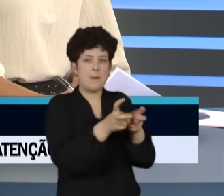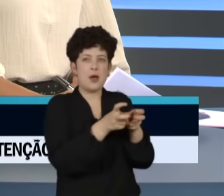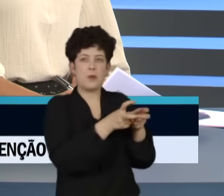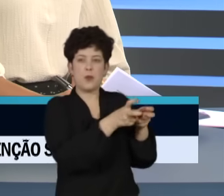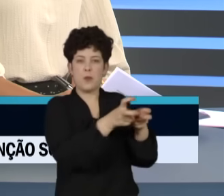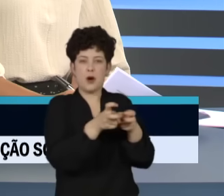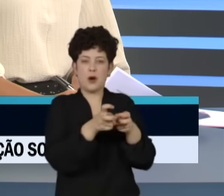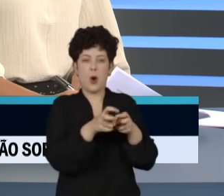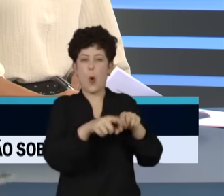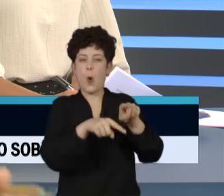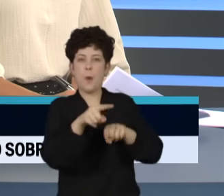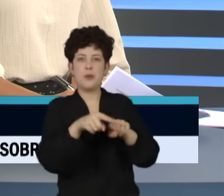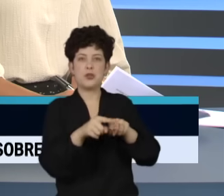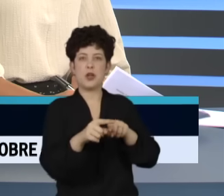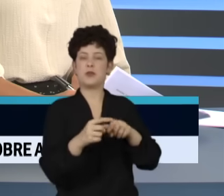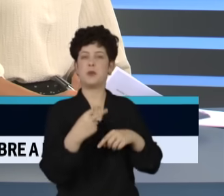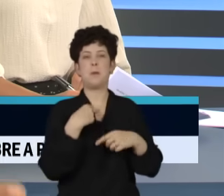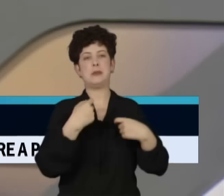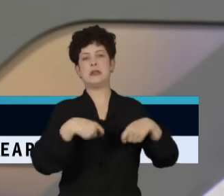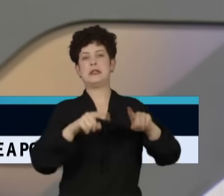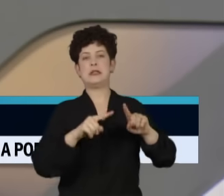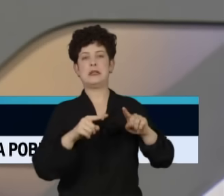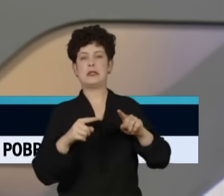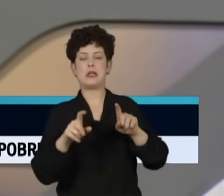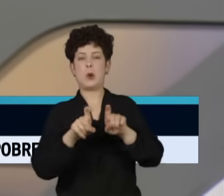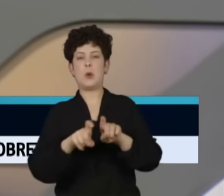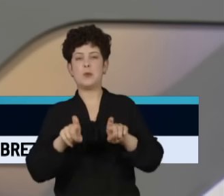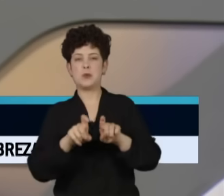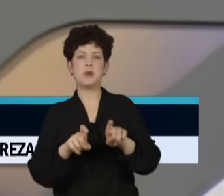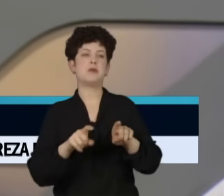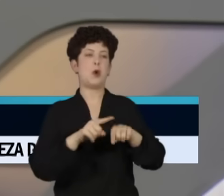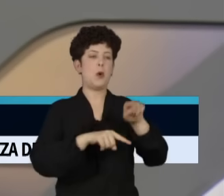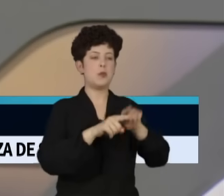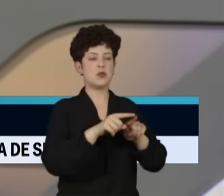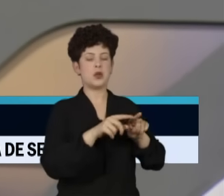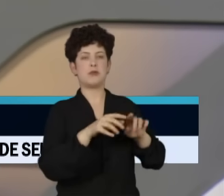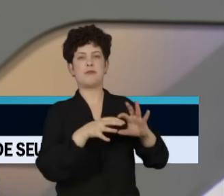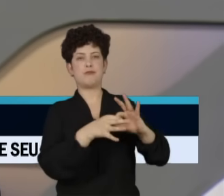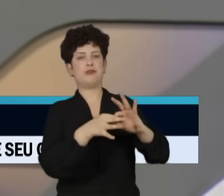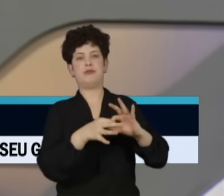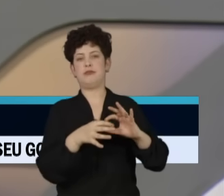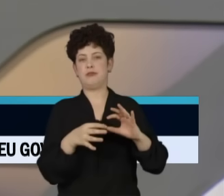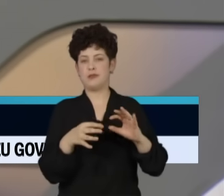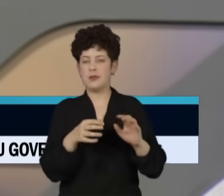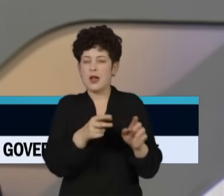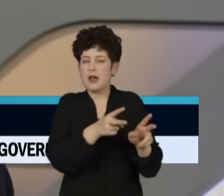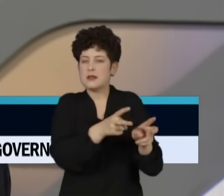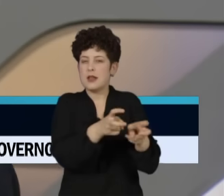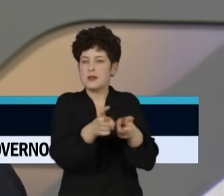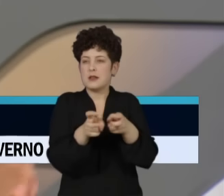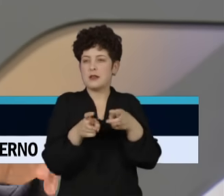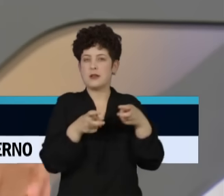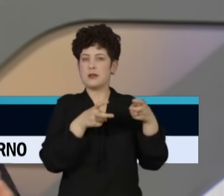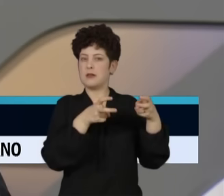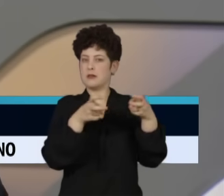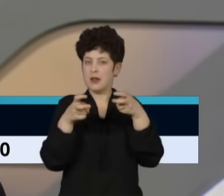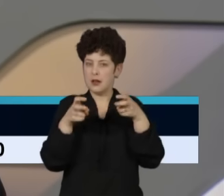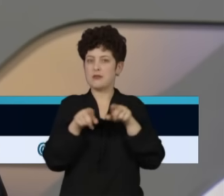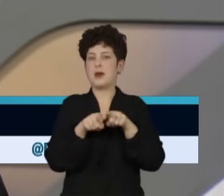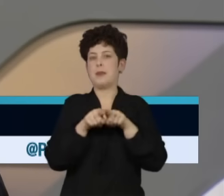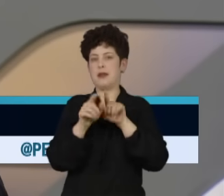objeto, não precisa ser necessariamente uma máquina, qualquer objeto vai ser conectado através de sensores, através da